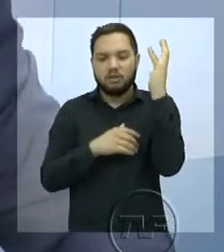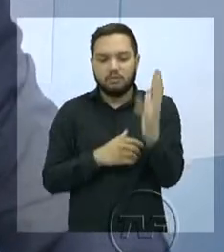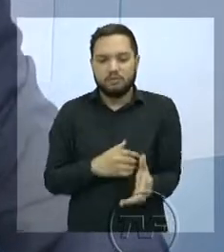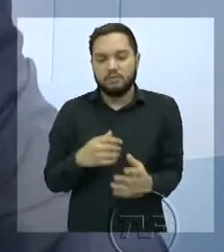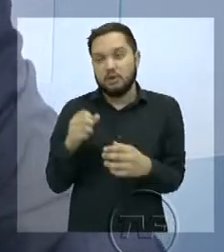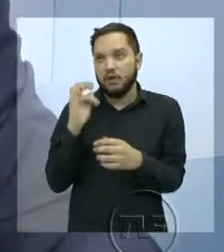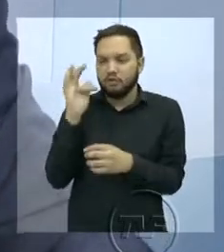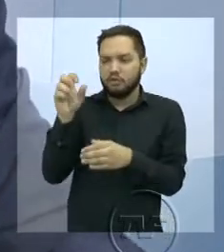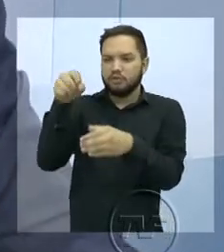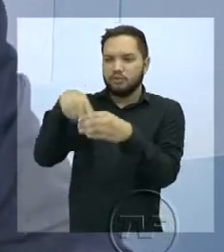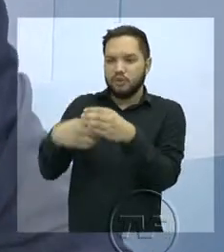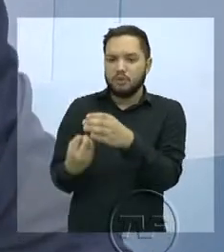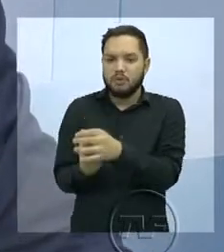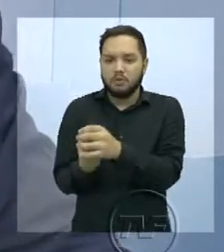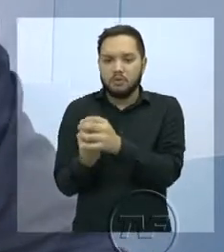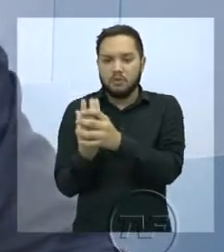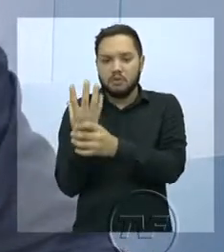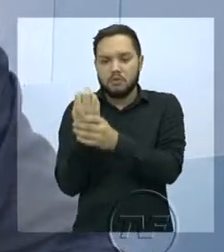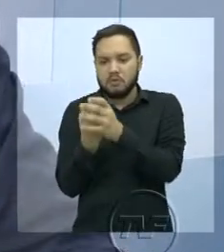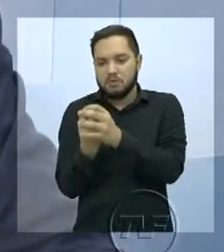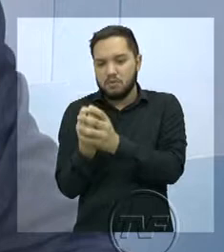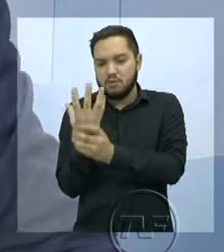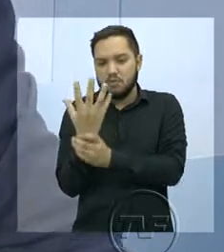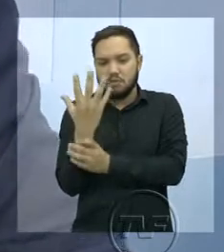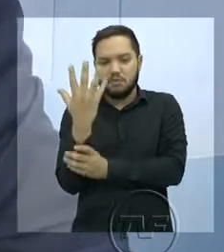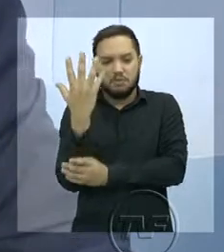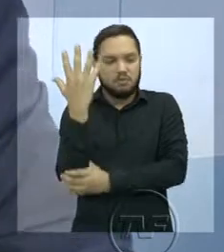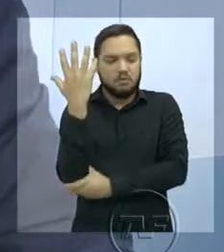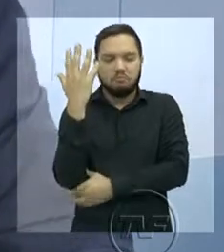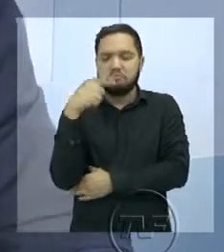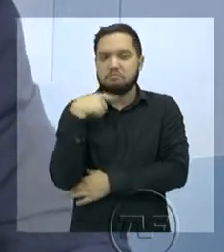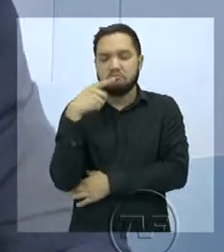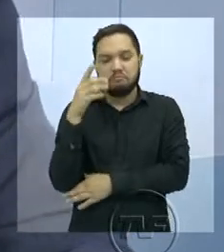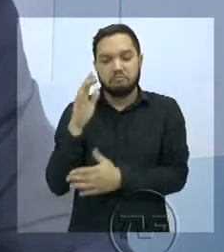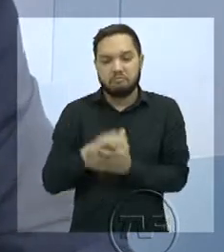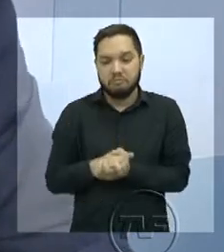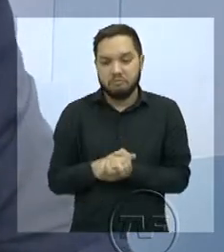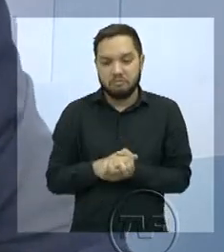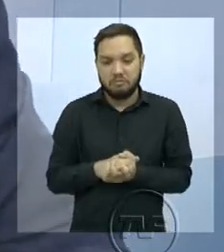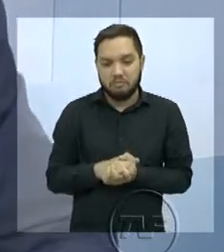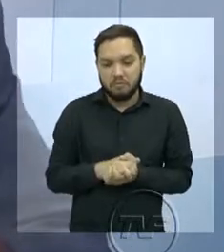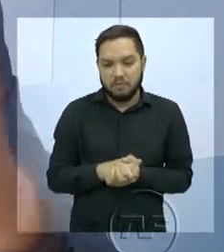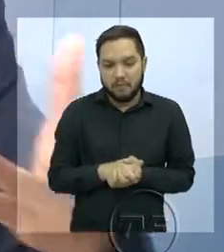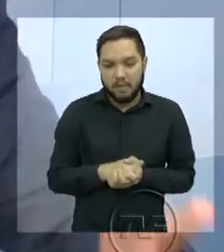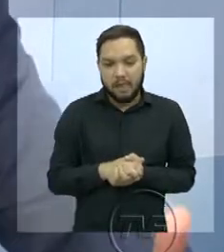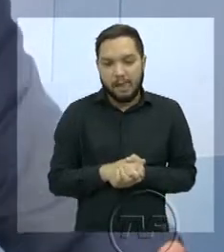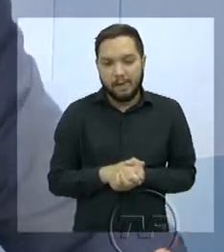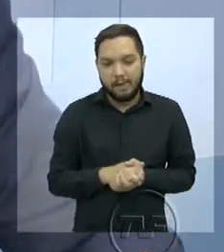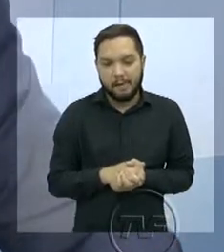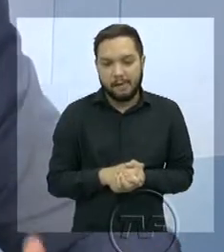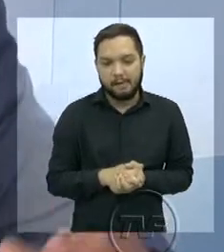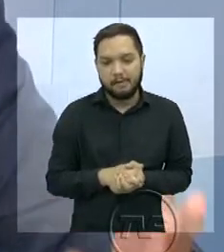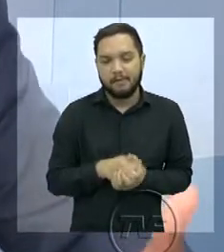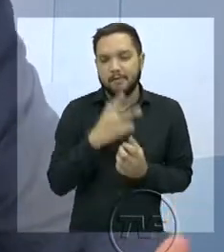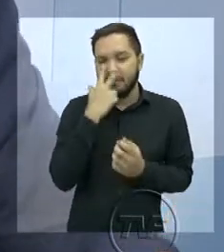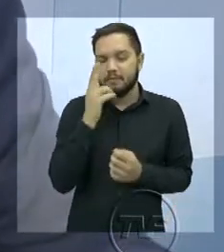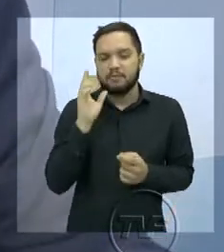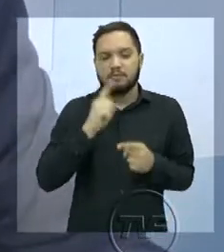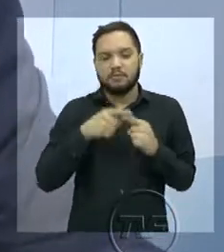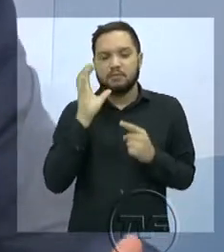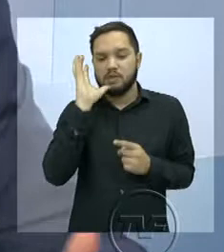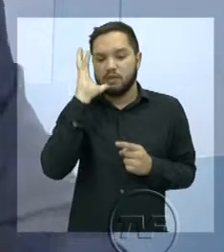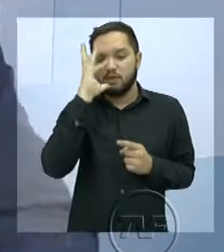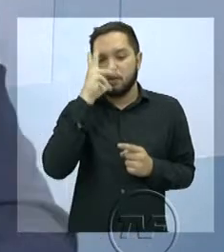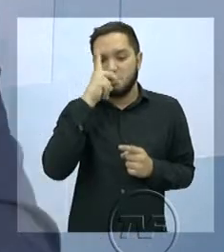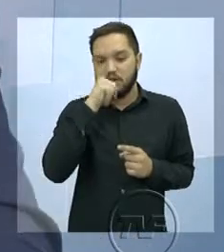que talvez a minha geração, a sua, talvez nem seus filhos consigam gozar da beleza desta árvore quando ela estiver